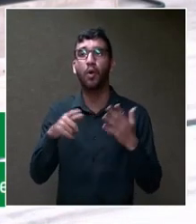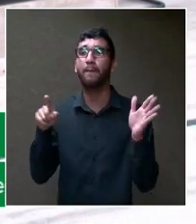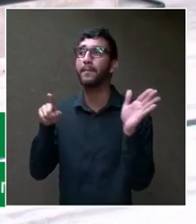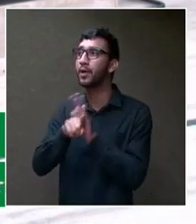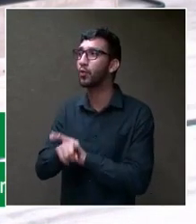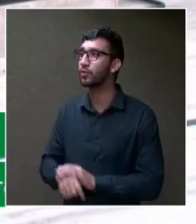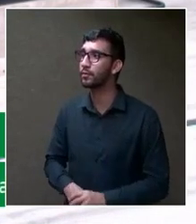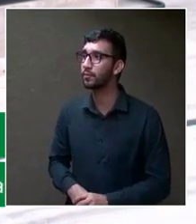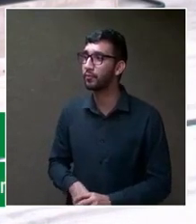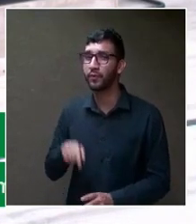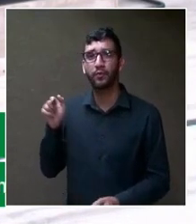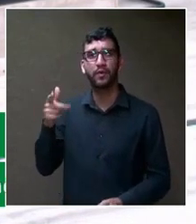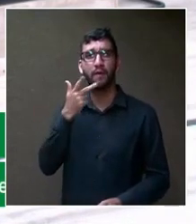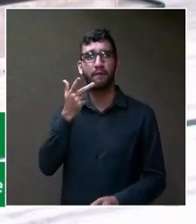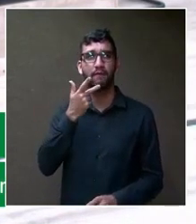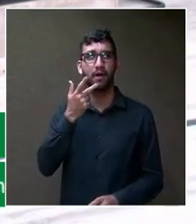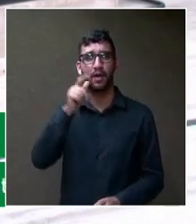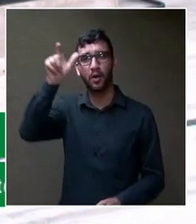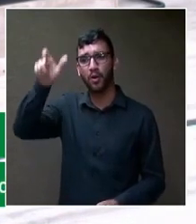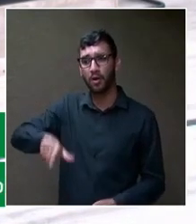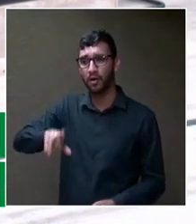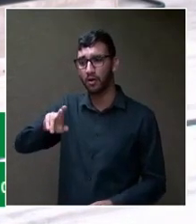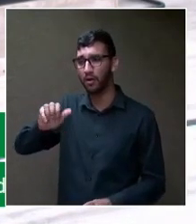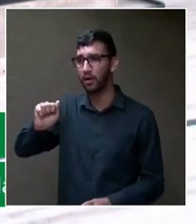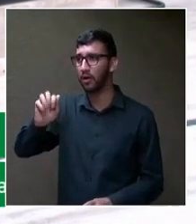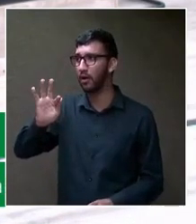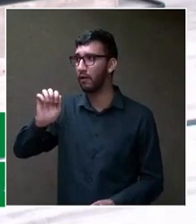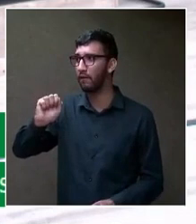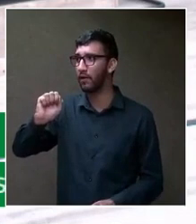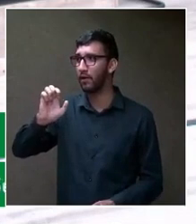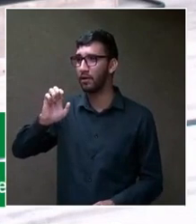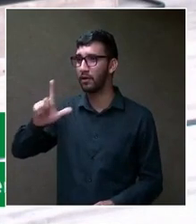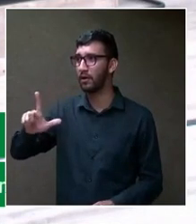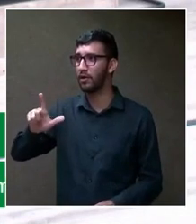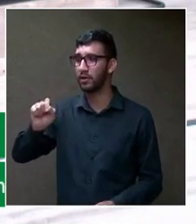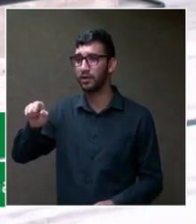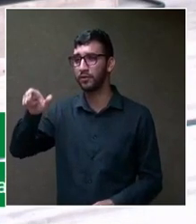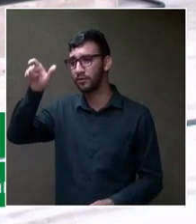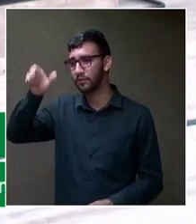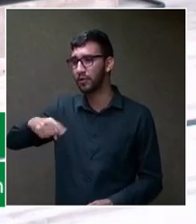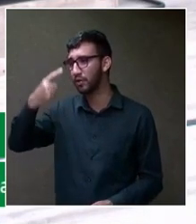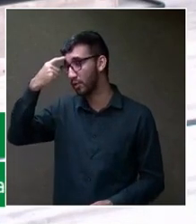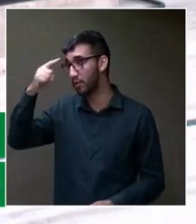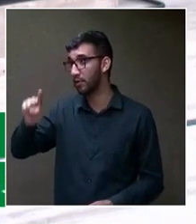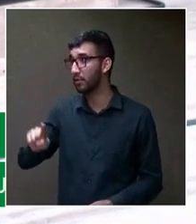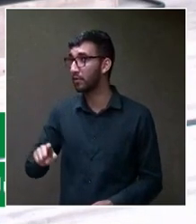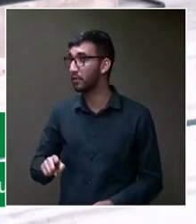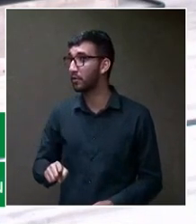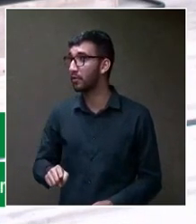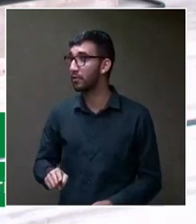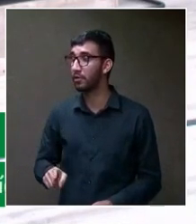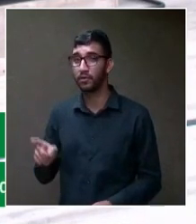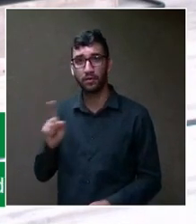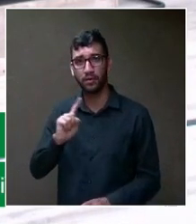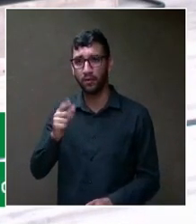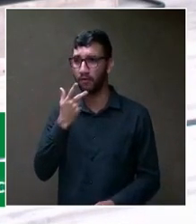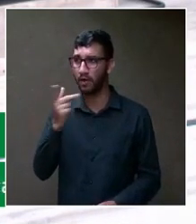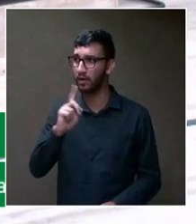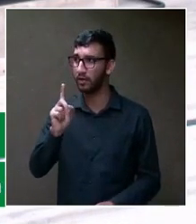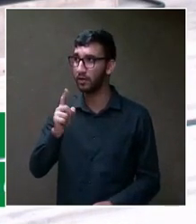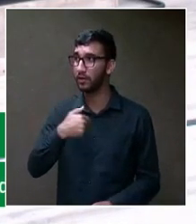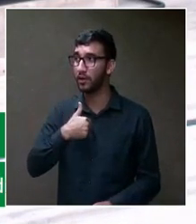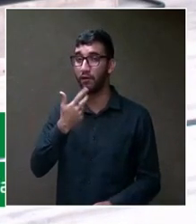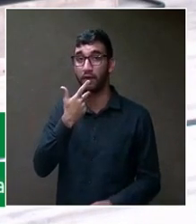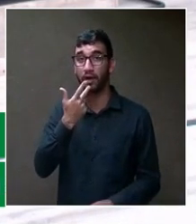Tá bom. Aqui a senhora fala sobre o Rafael, que o conhece. Aqui a senhora diz que não Sim. sabe quem ele é e que ele não tem relação com o fato. Não falei isso.